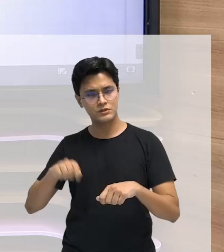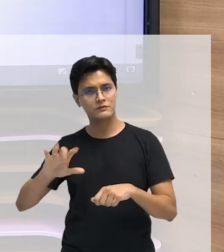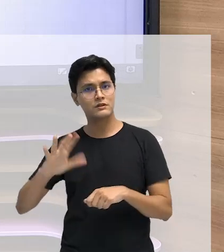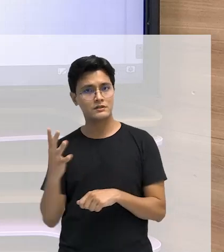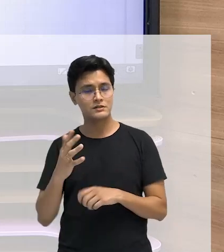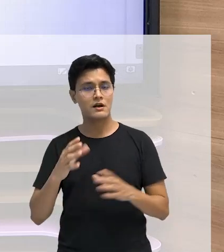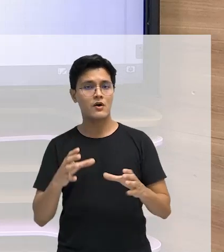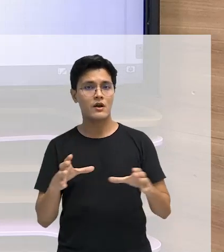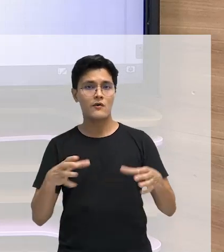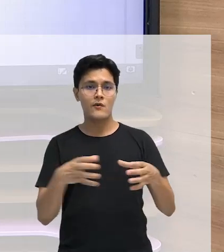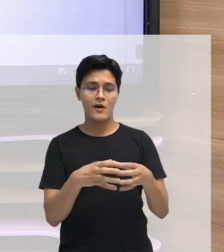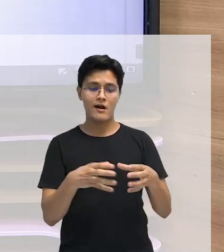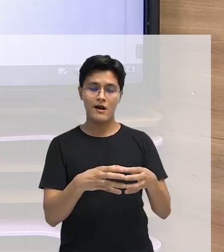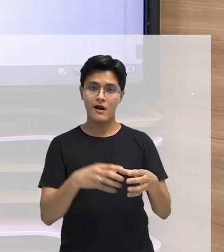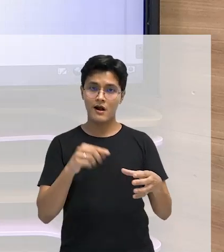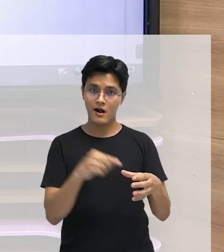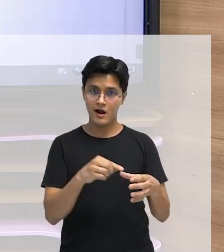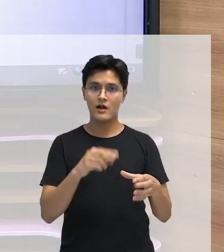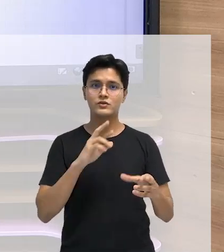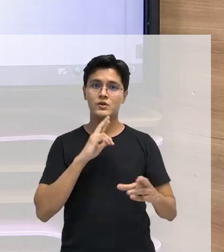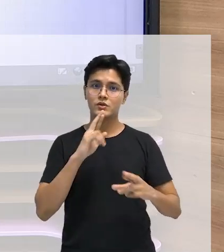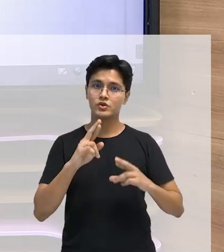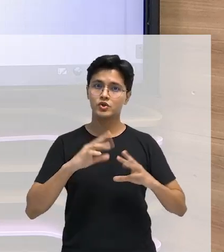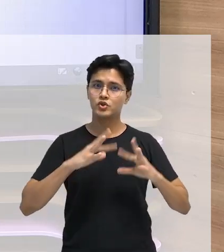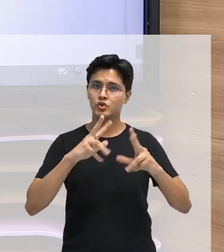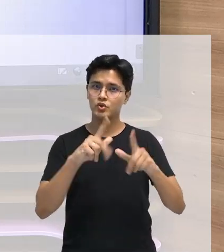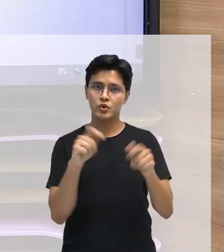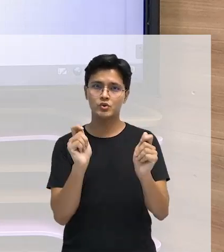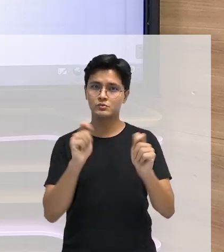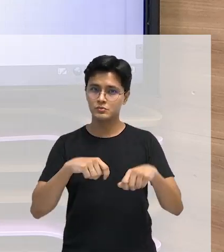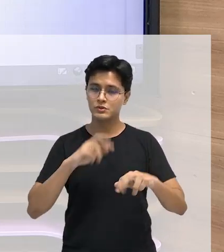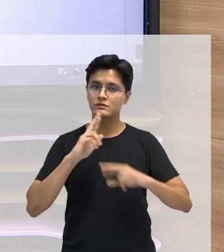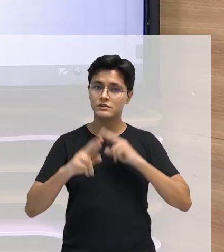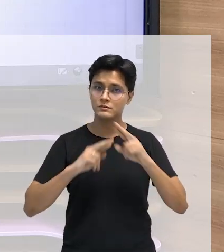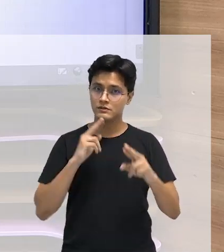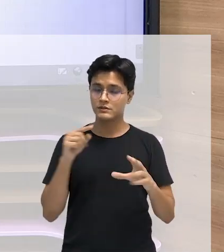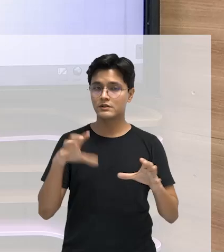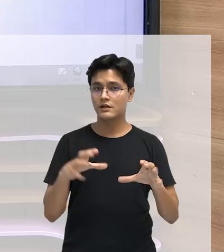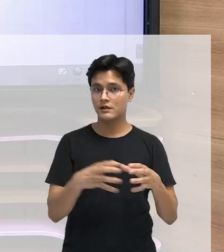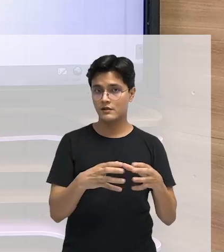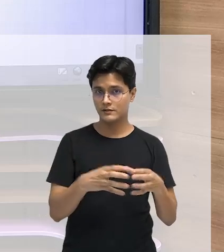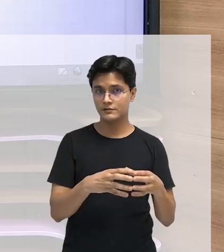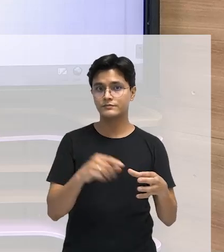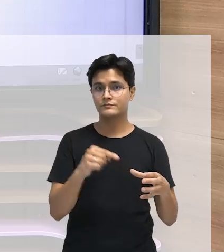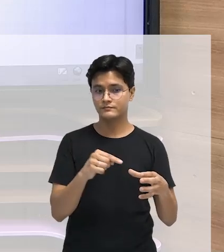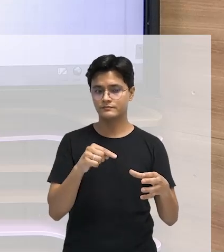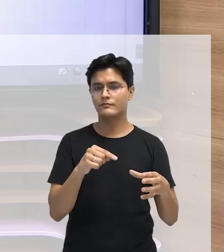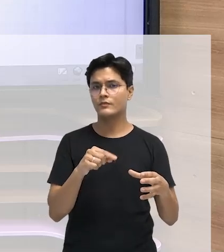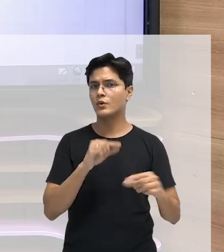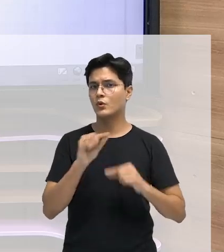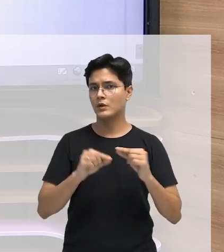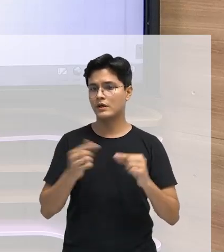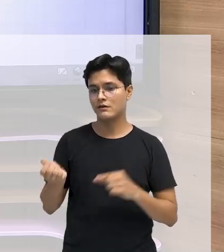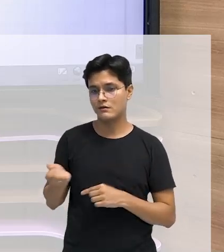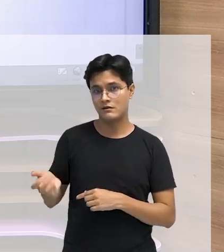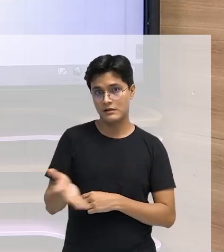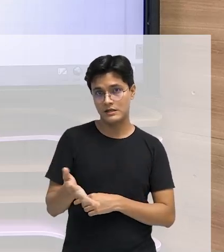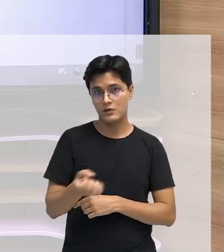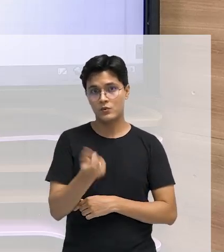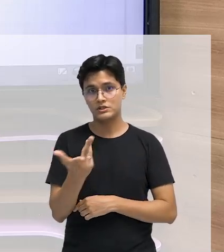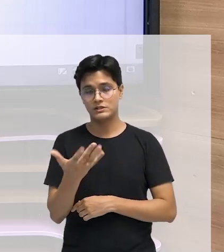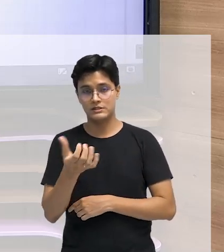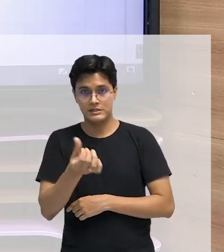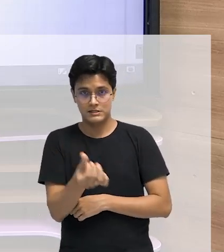as possibilidades que nós temos. Então, no caso do dado, o meu espaço amostral é igual a 6, porque eu tenho 6 faces nesse dado,